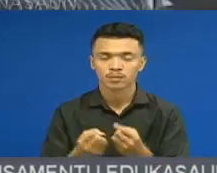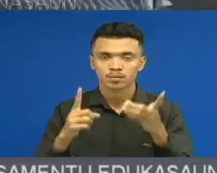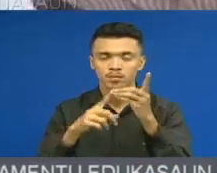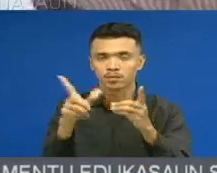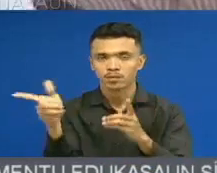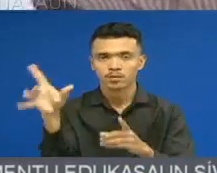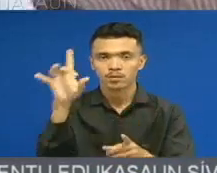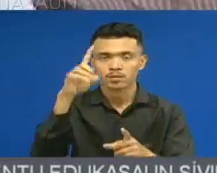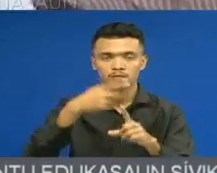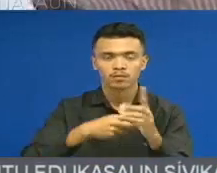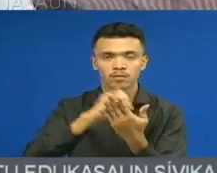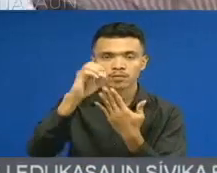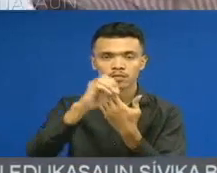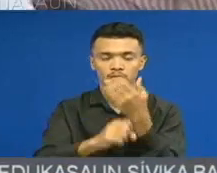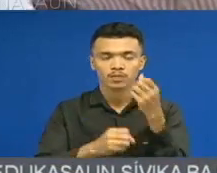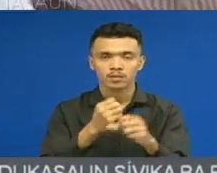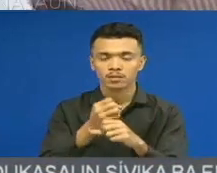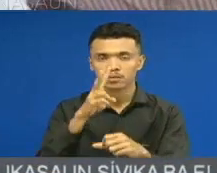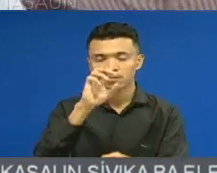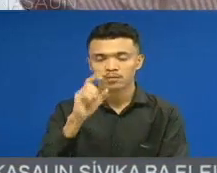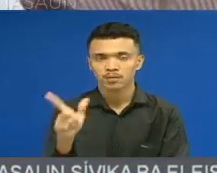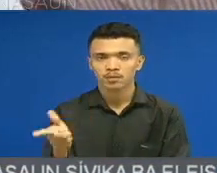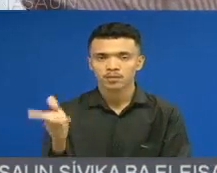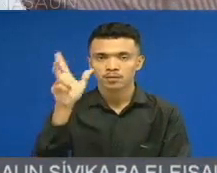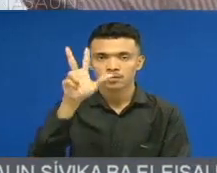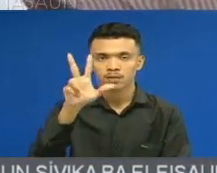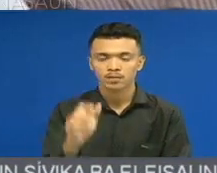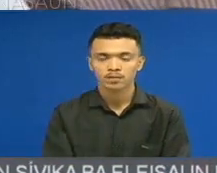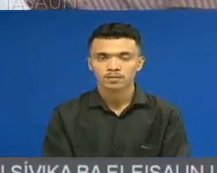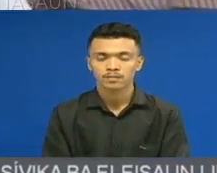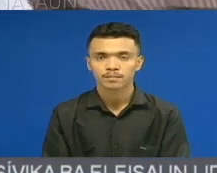outubro tina rinhurua ronulu resin tolo. Usibau Kau, Pedro de Almeida, RTTeli.